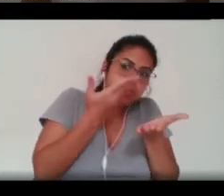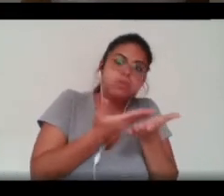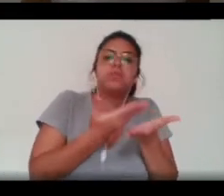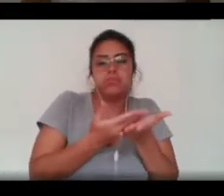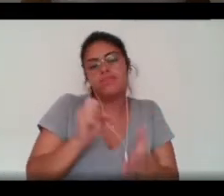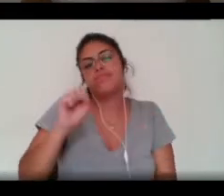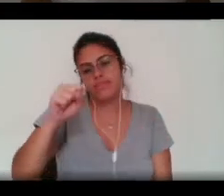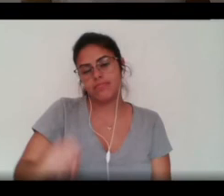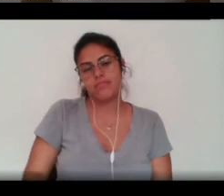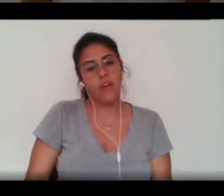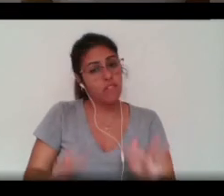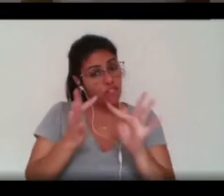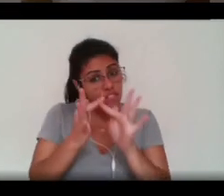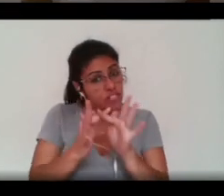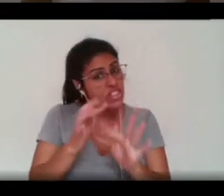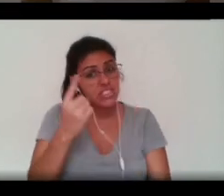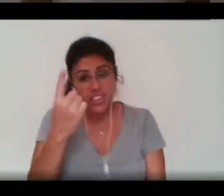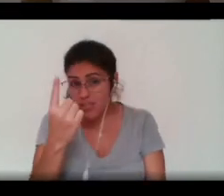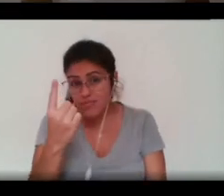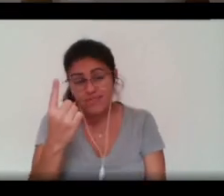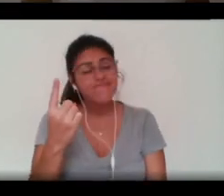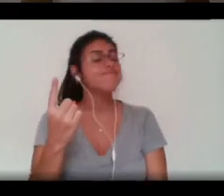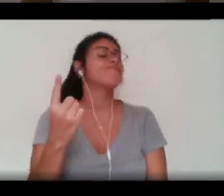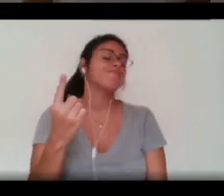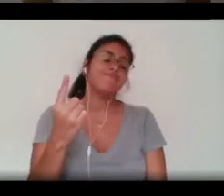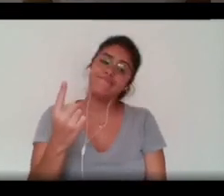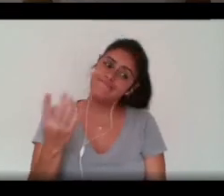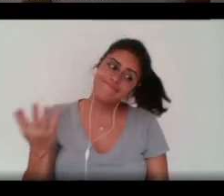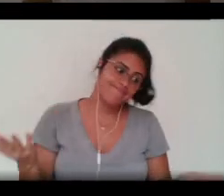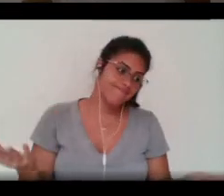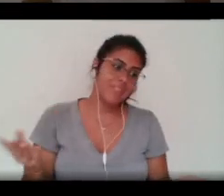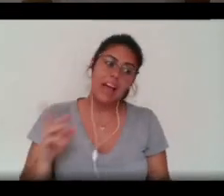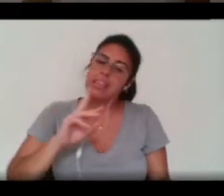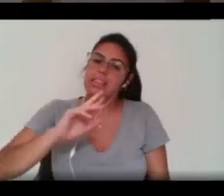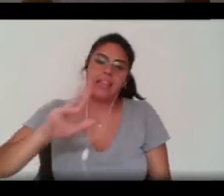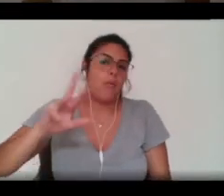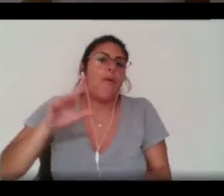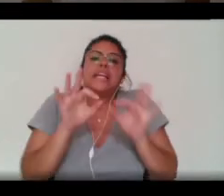matéria muito simples em muitos aspectos.